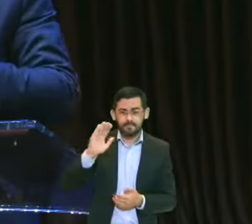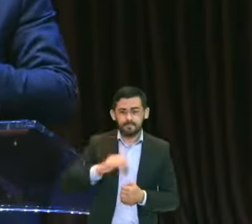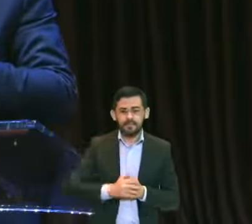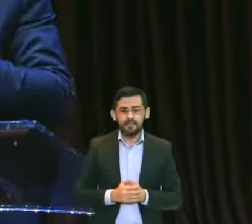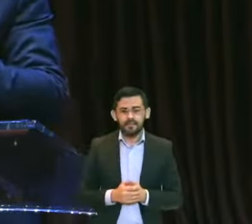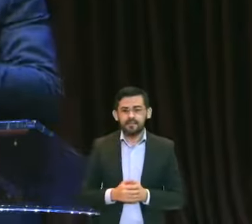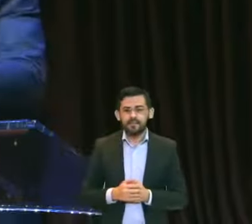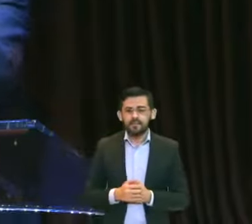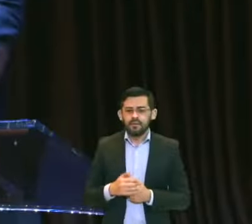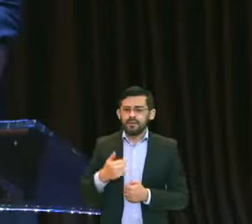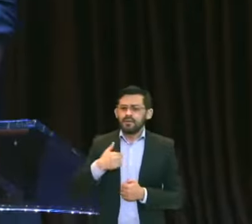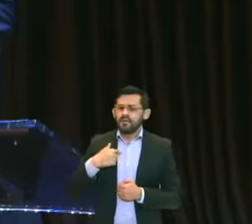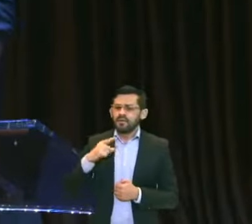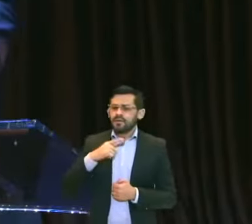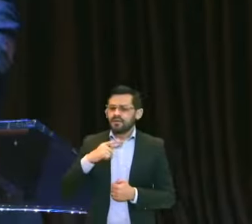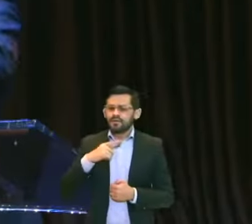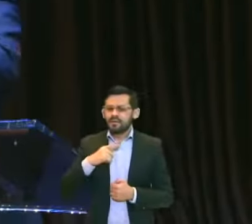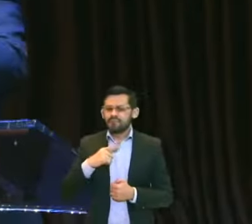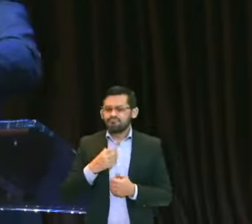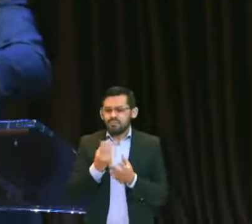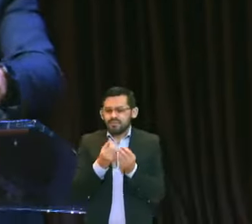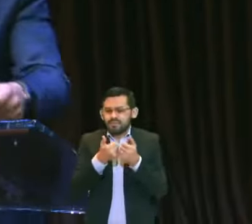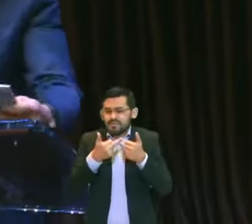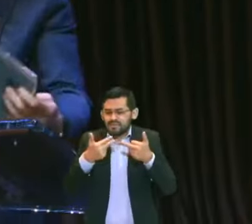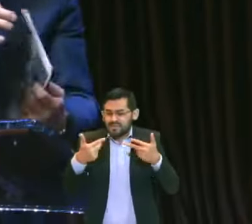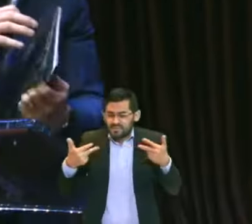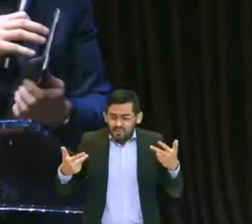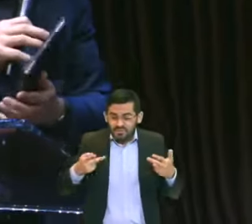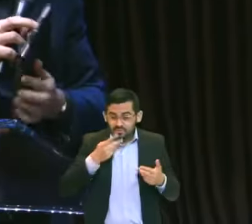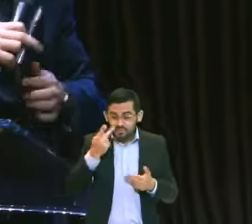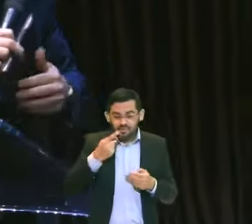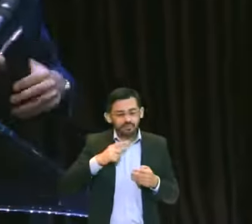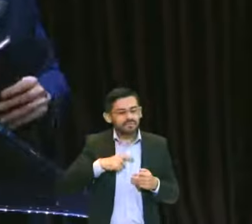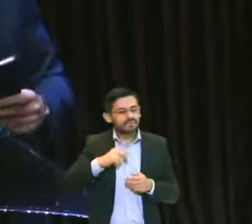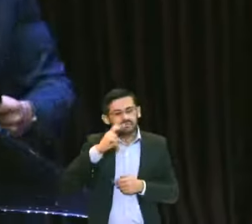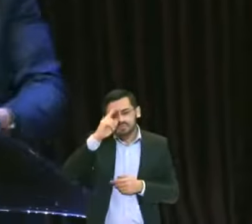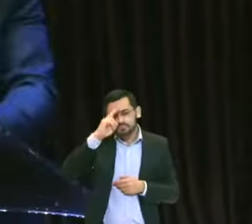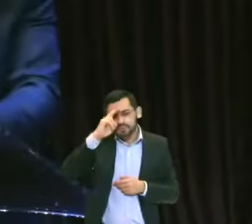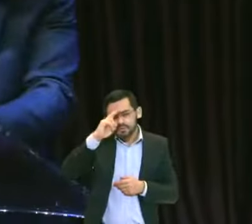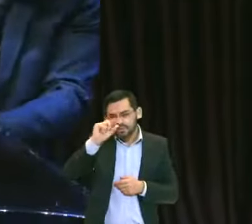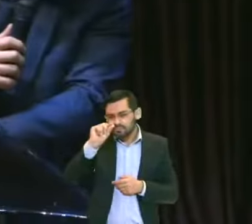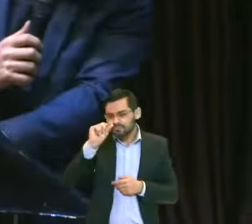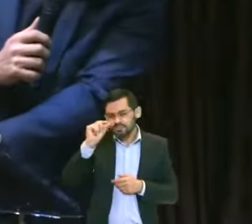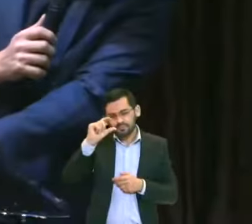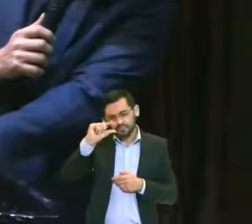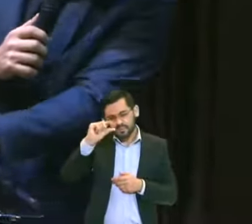Eu tinha um monte de coisa para falar, só vou contar uma história, senão eu vou passar do horário.